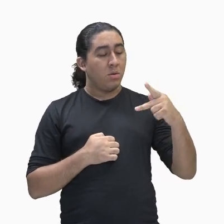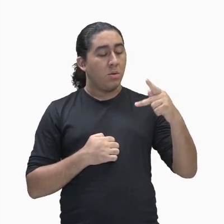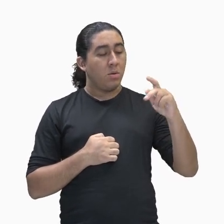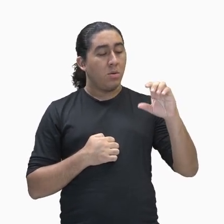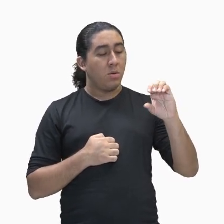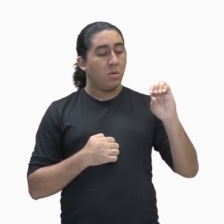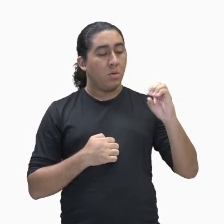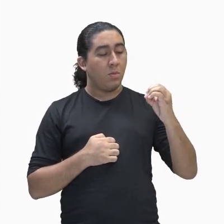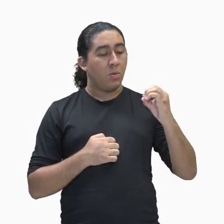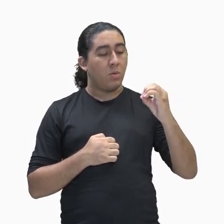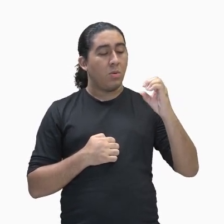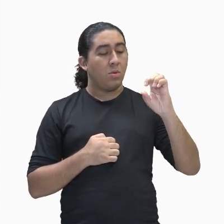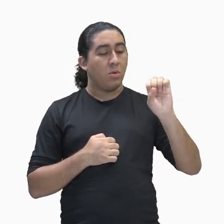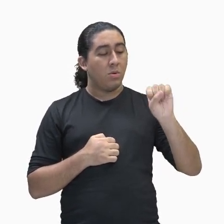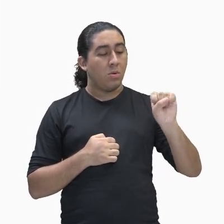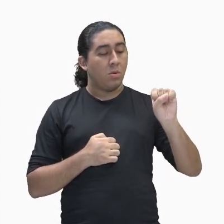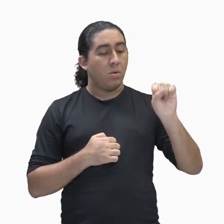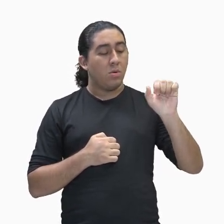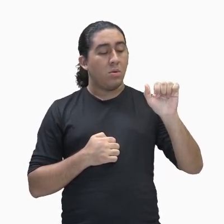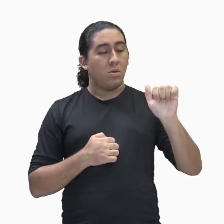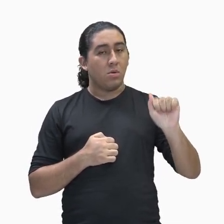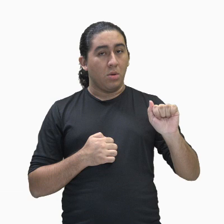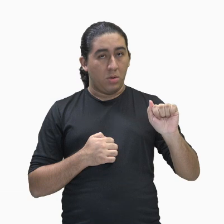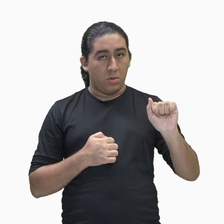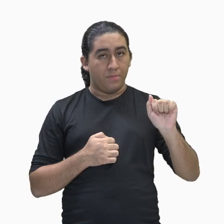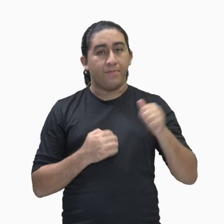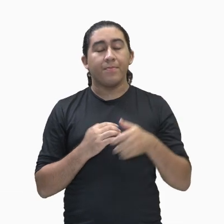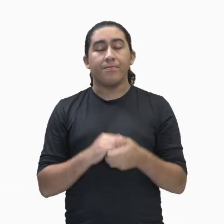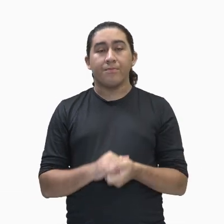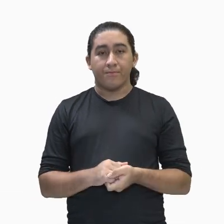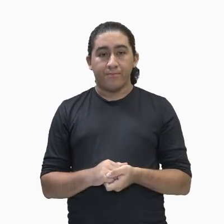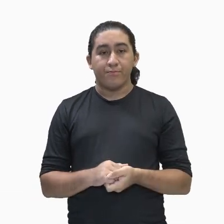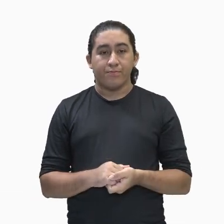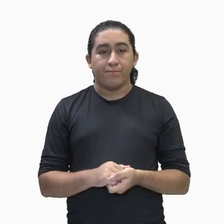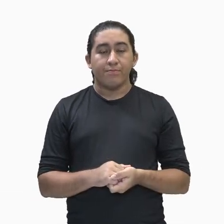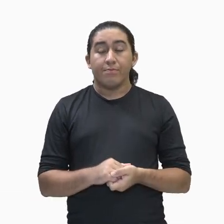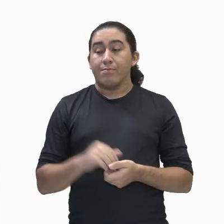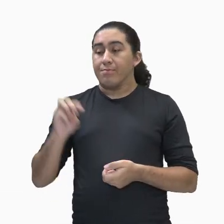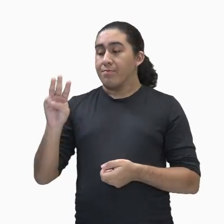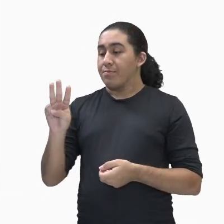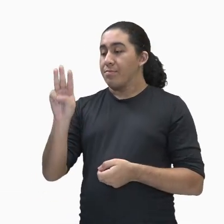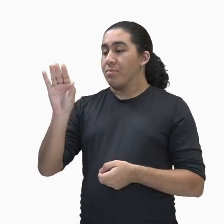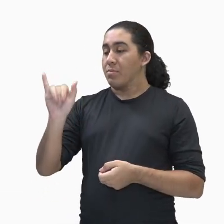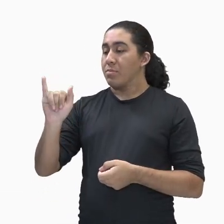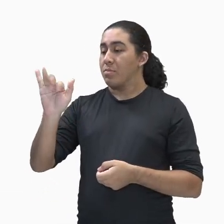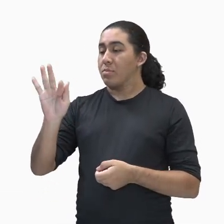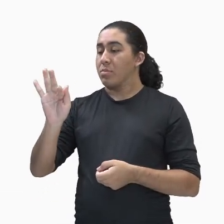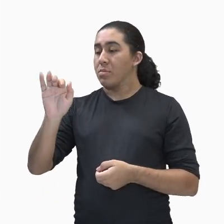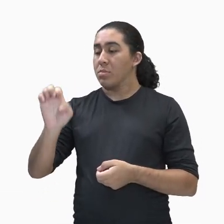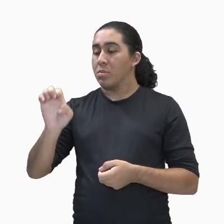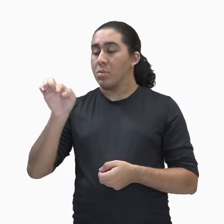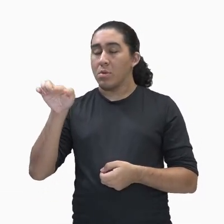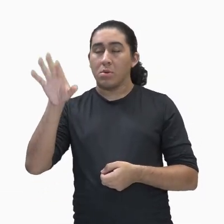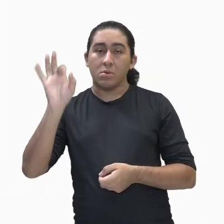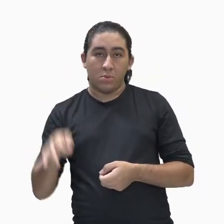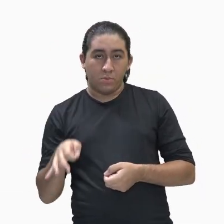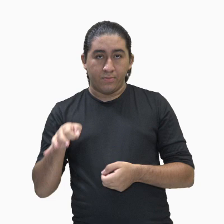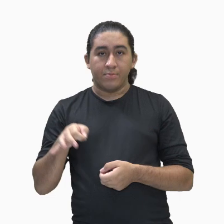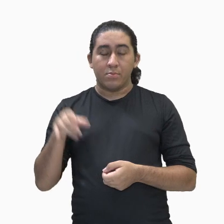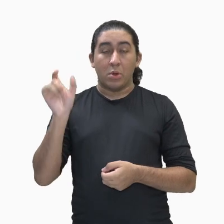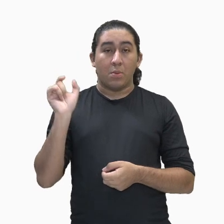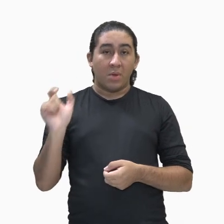os filhos deles. A relação entre os dois aqui é o quê? Brother, que é a palavra brother, e